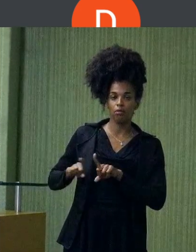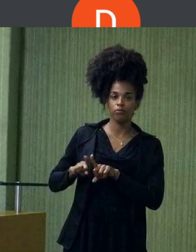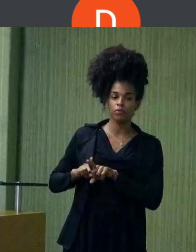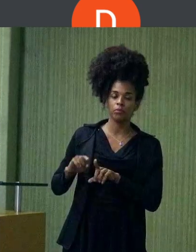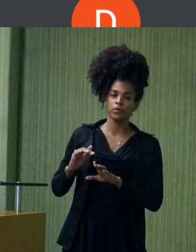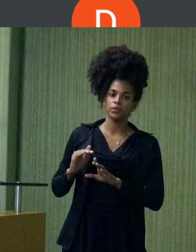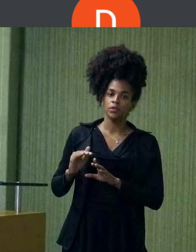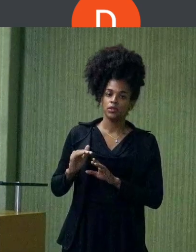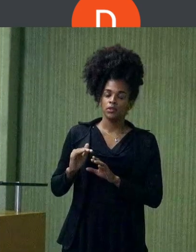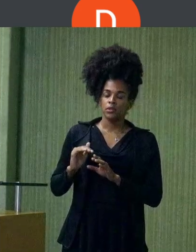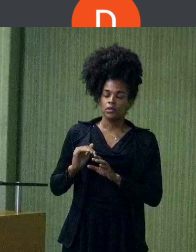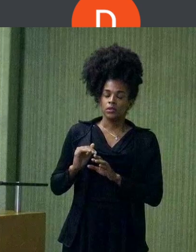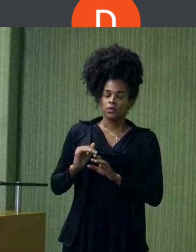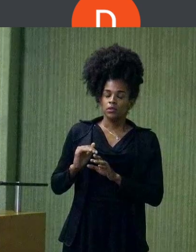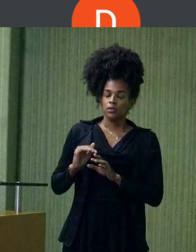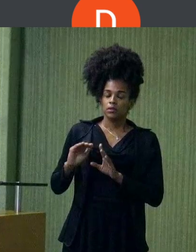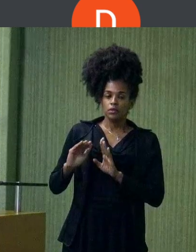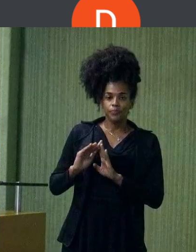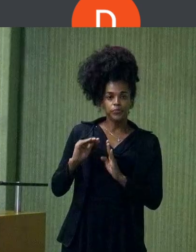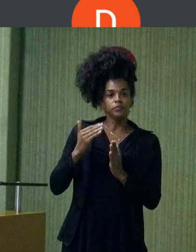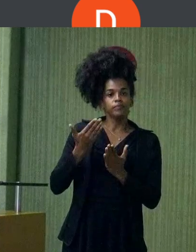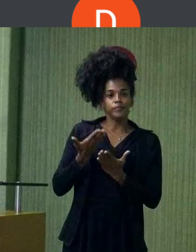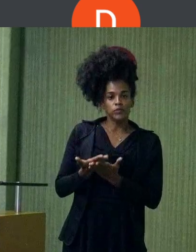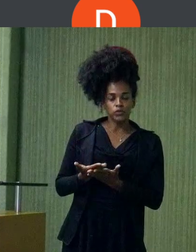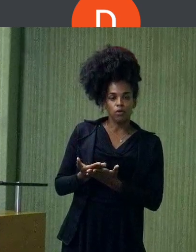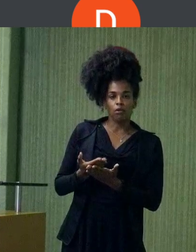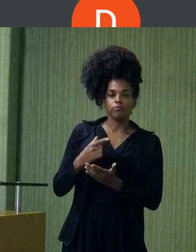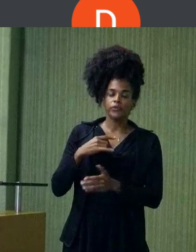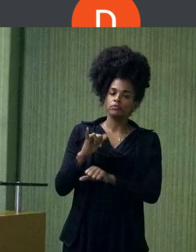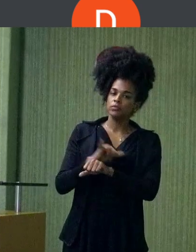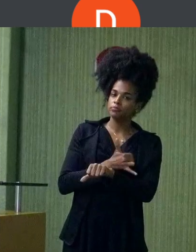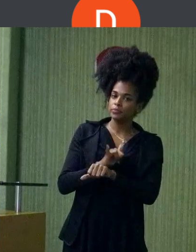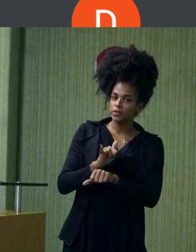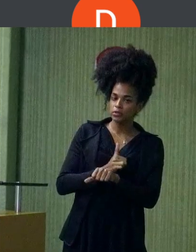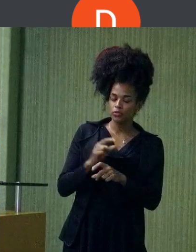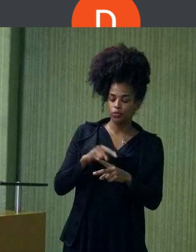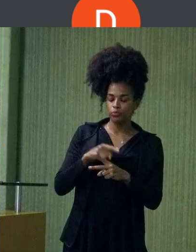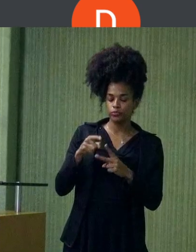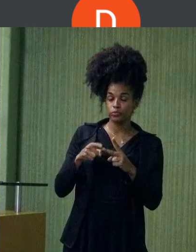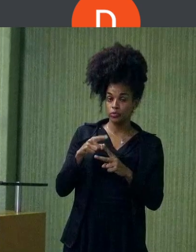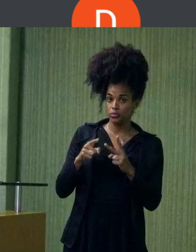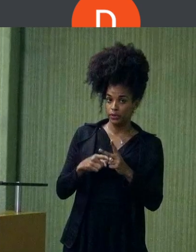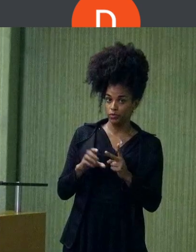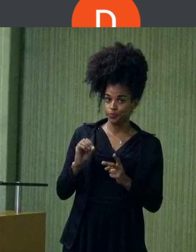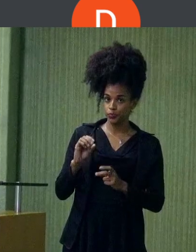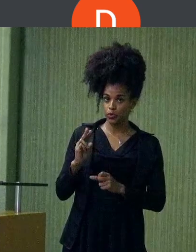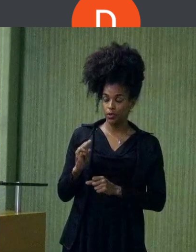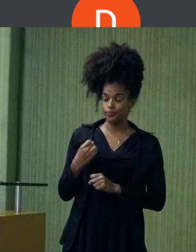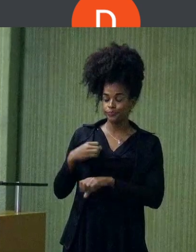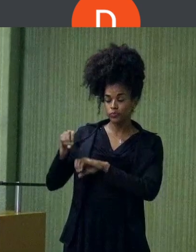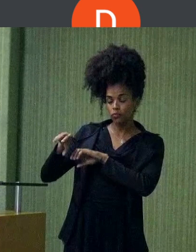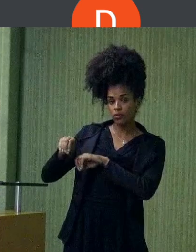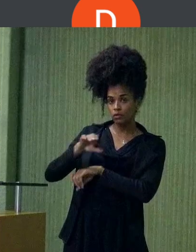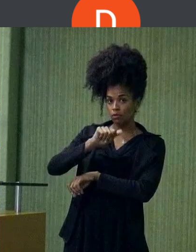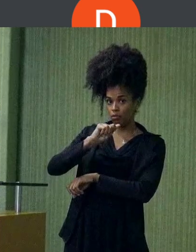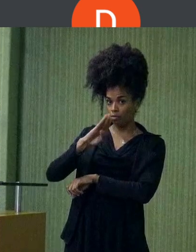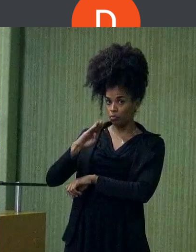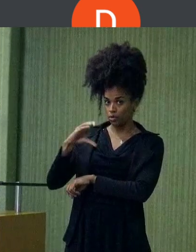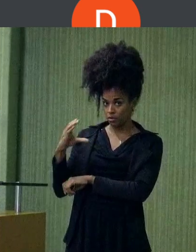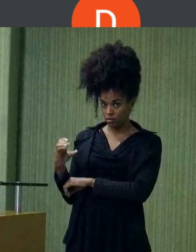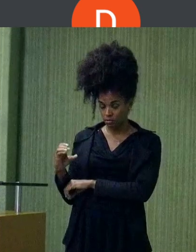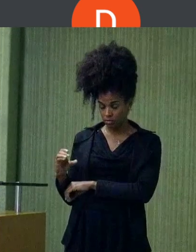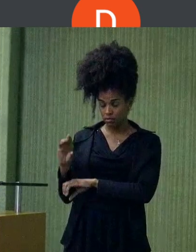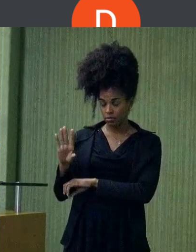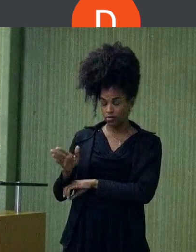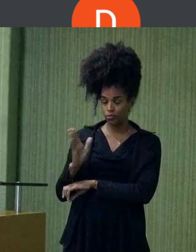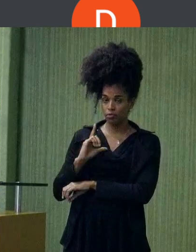16 estratégias associadas a essas duas metas a alfabetização Como eu disse Ela traz a perspectiva